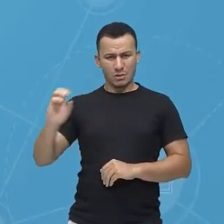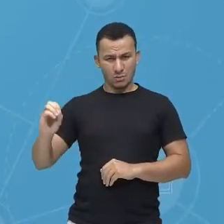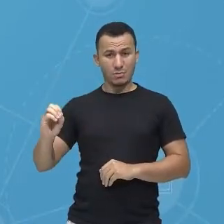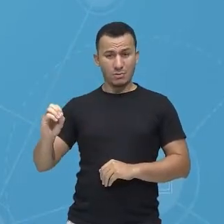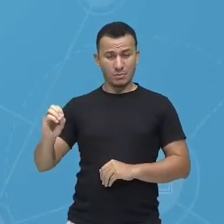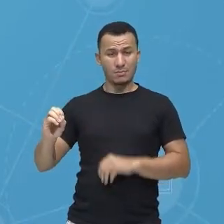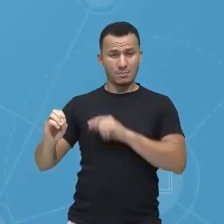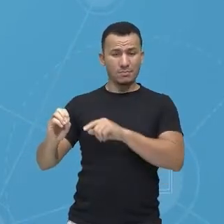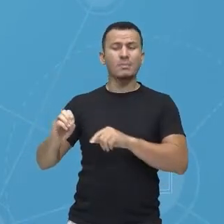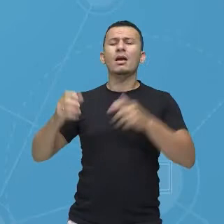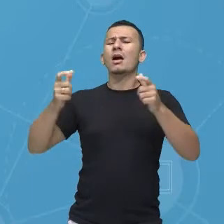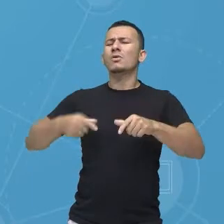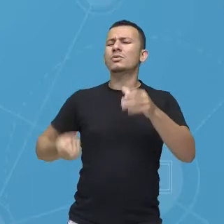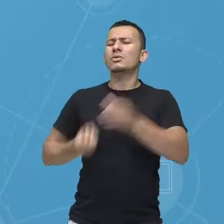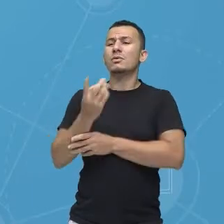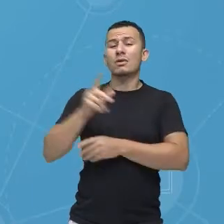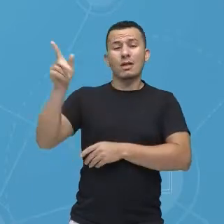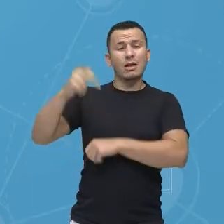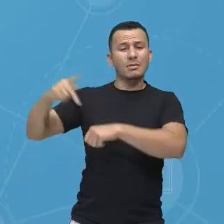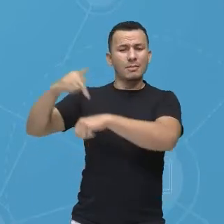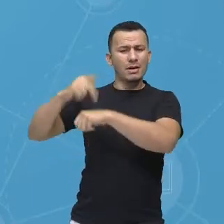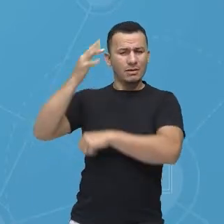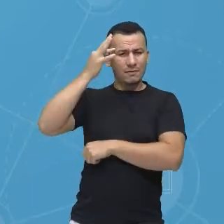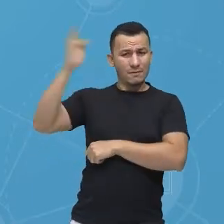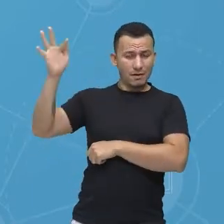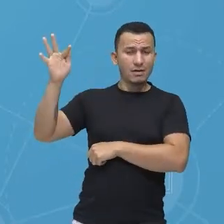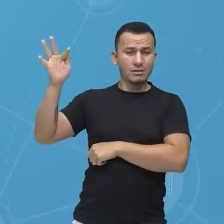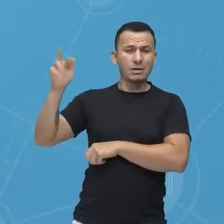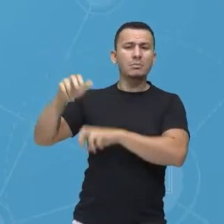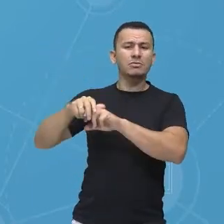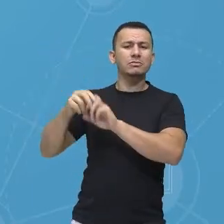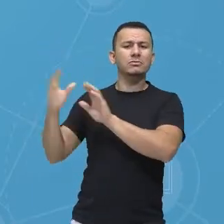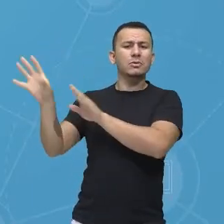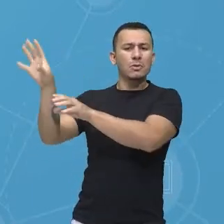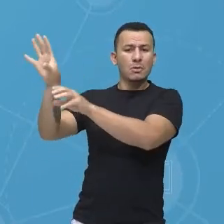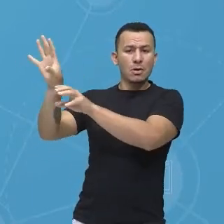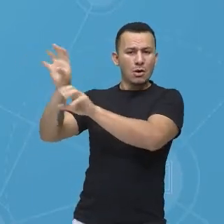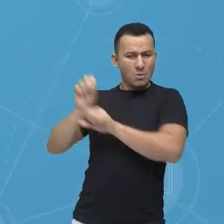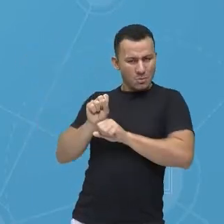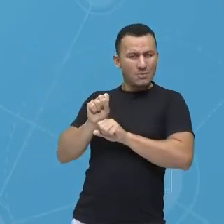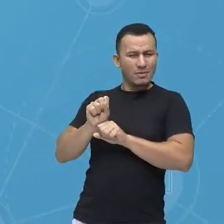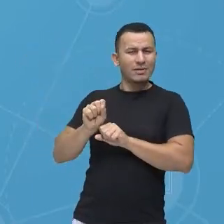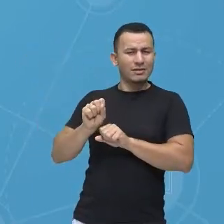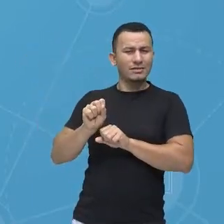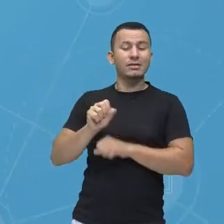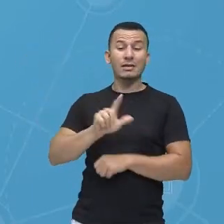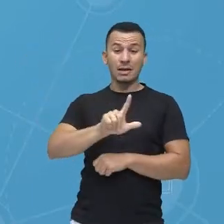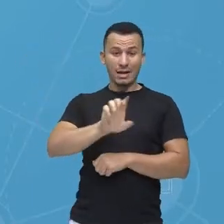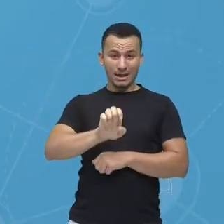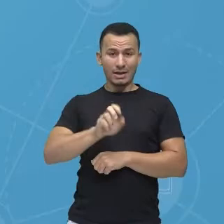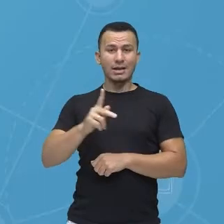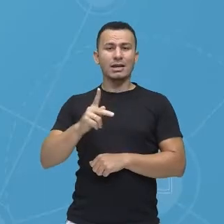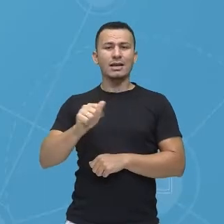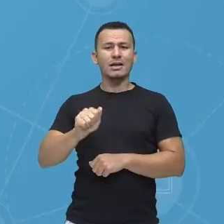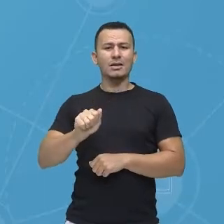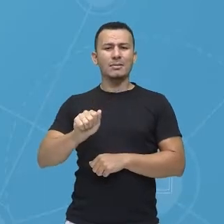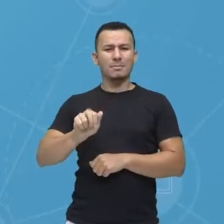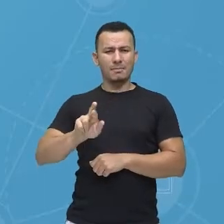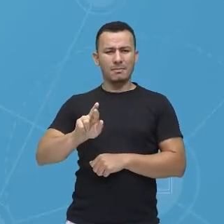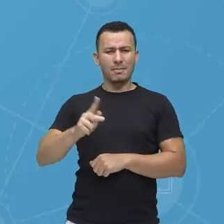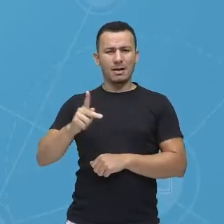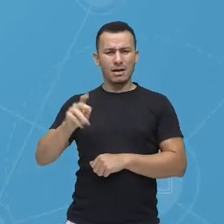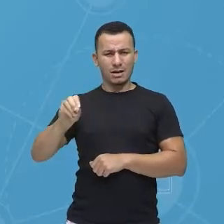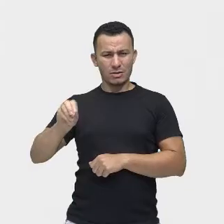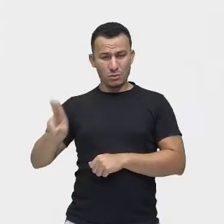França. E olha só a característica desse esporte aí que tem esse nome estrangeiro, né? Le parcours.